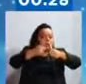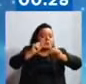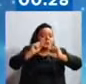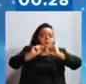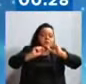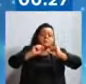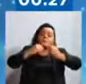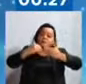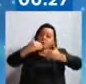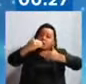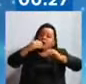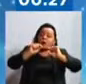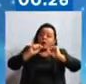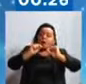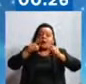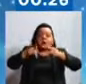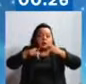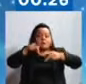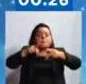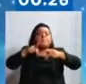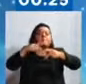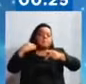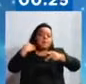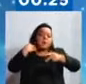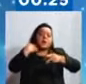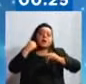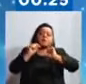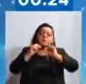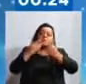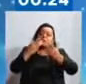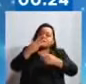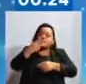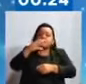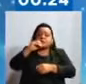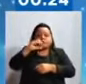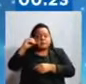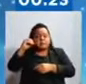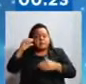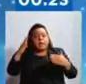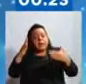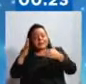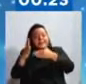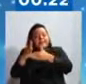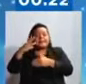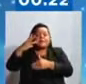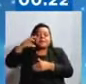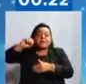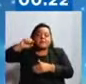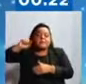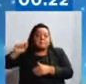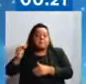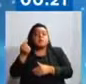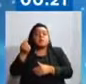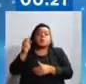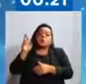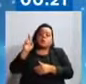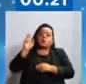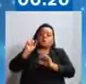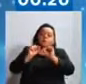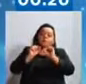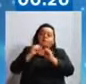nós começamos com o Banco do Povo e nós vamos abrir um crédito para você de 300 a 30 mil reais com carença de um ano. Isso é possível.